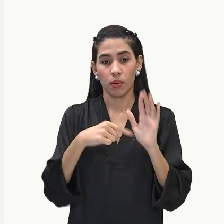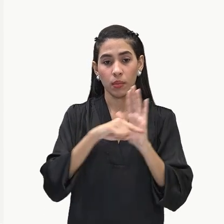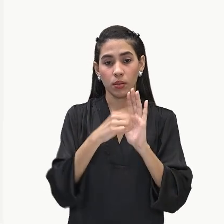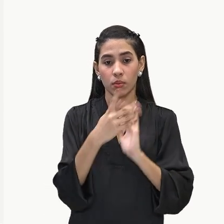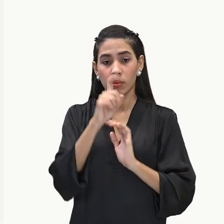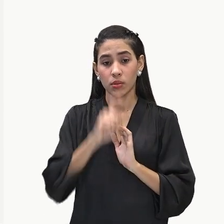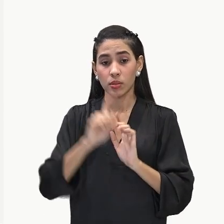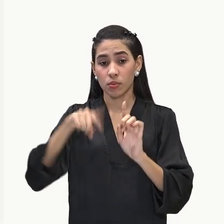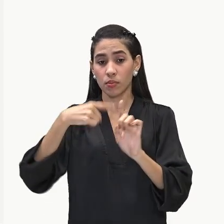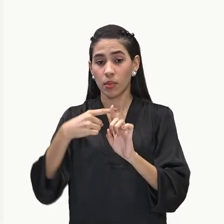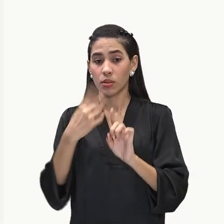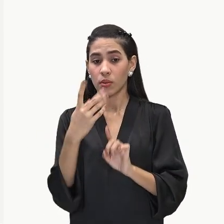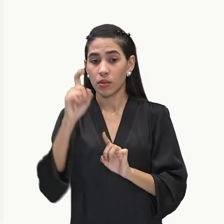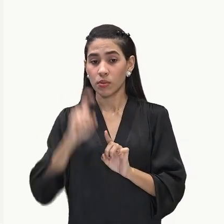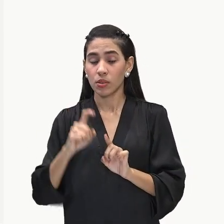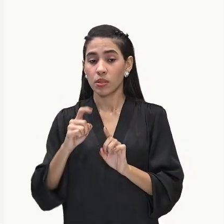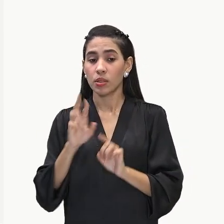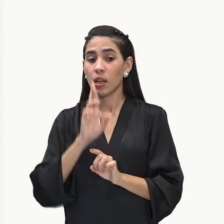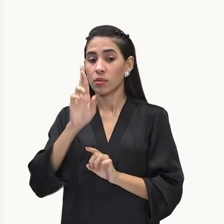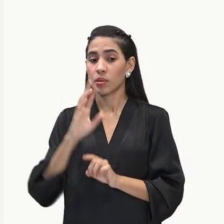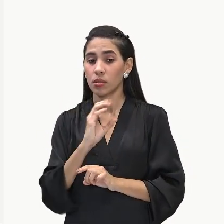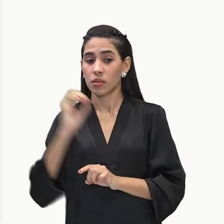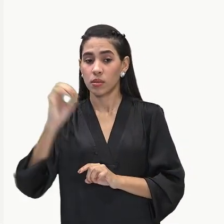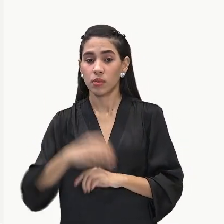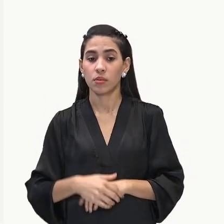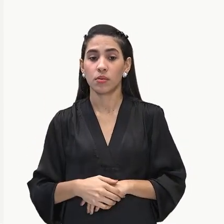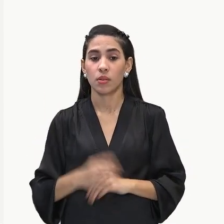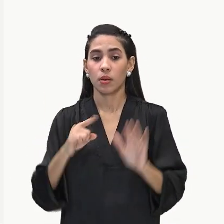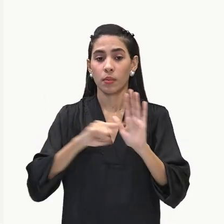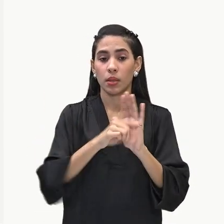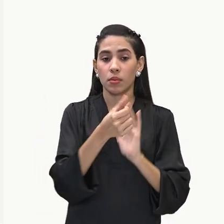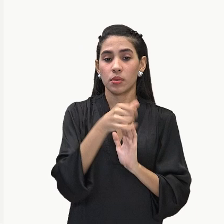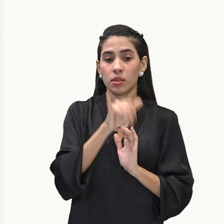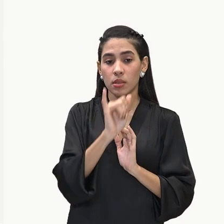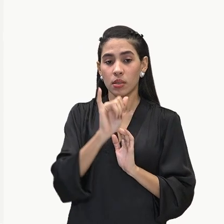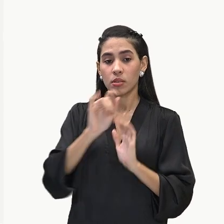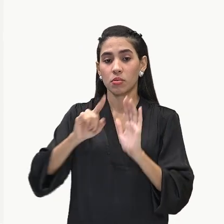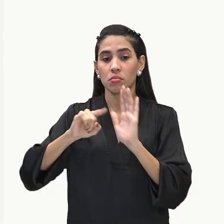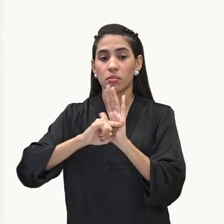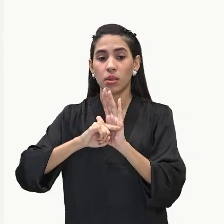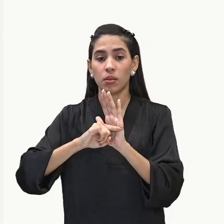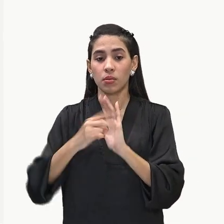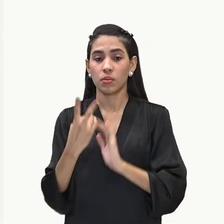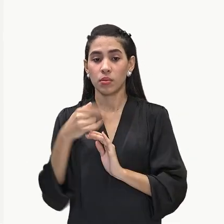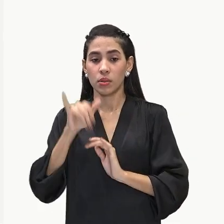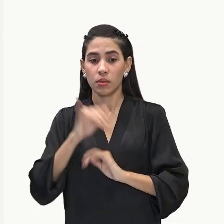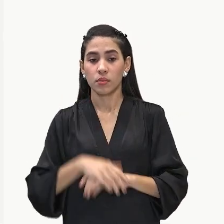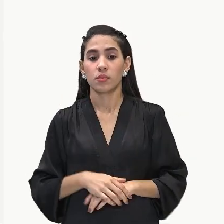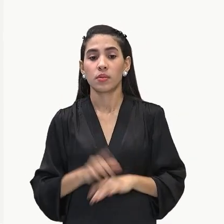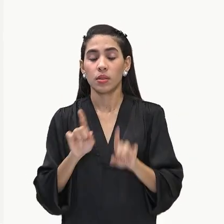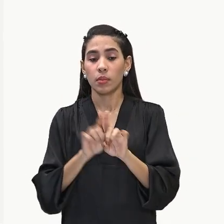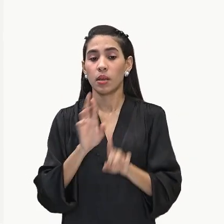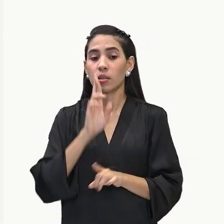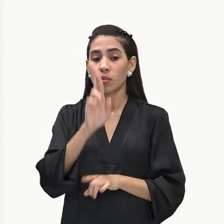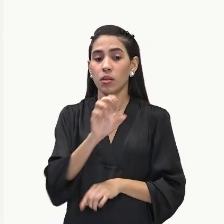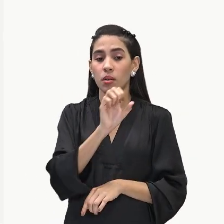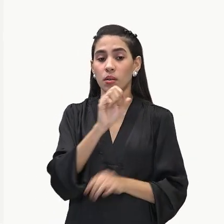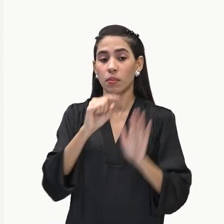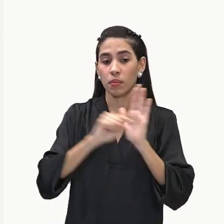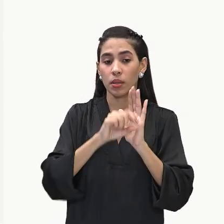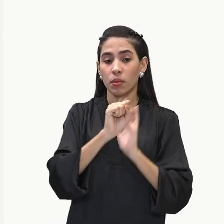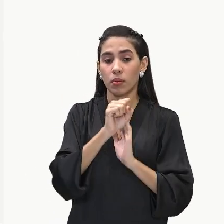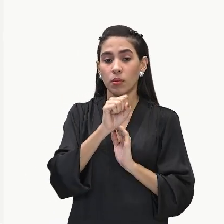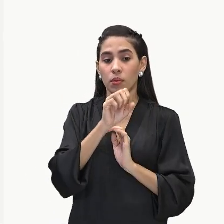0. Menos 6 com menos 2 vai ficar menos 8y.